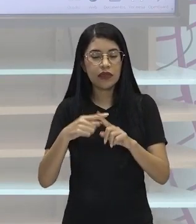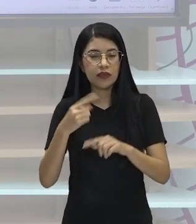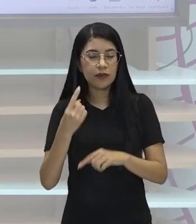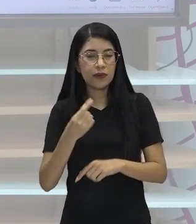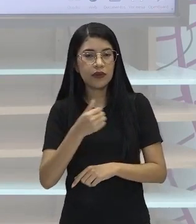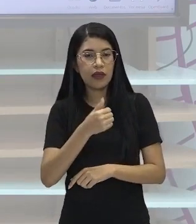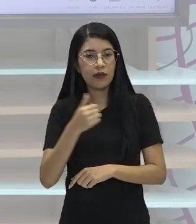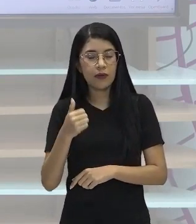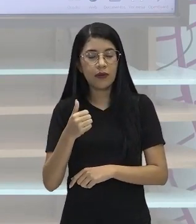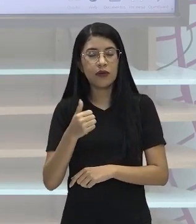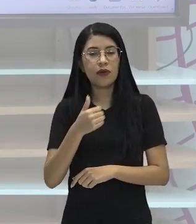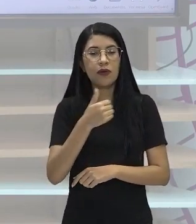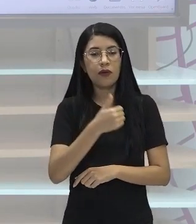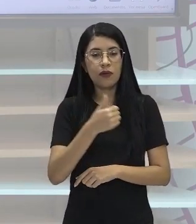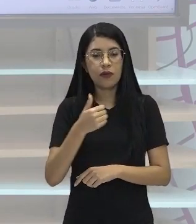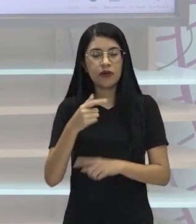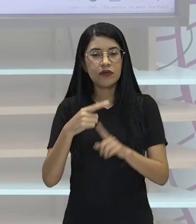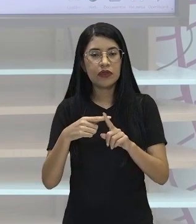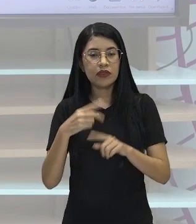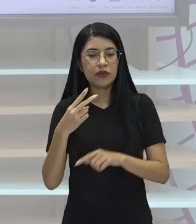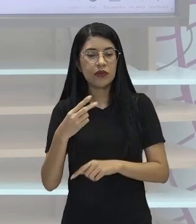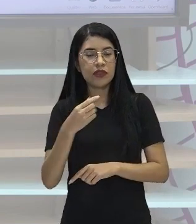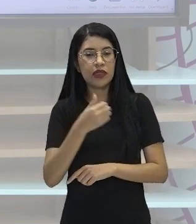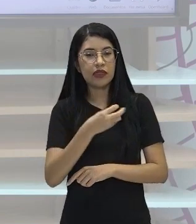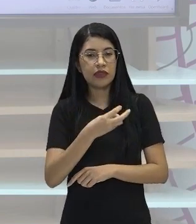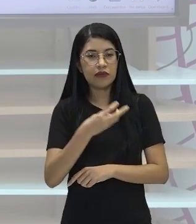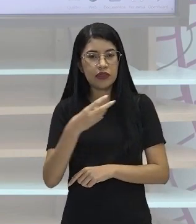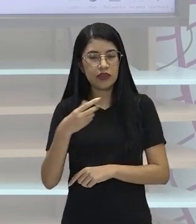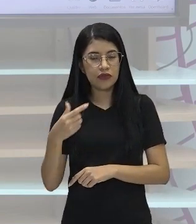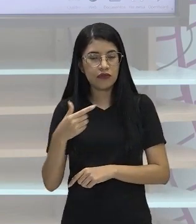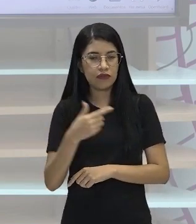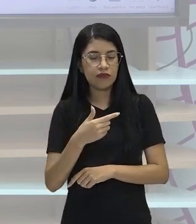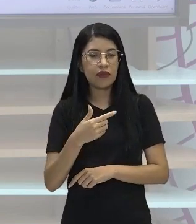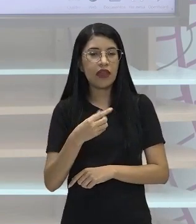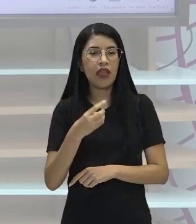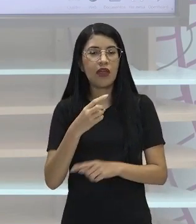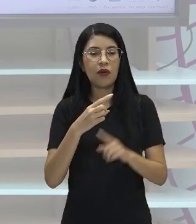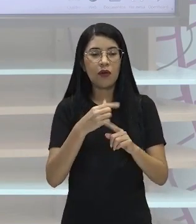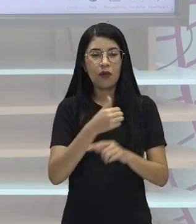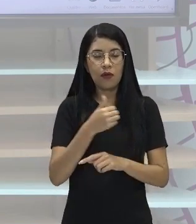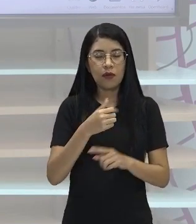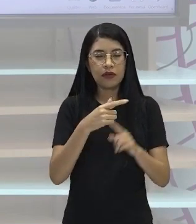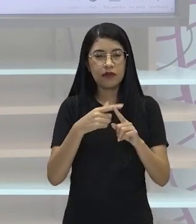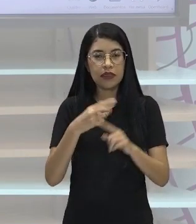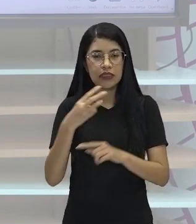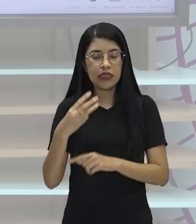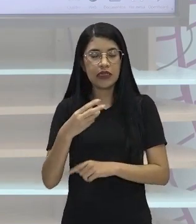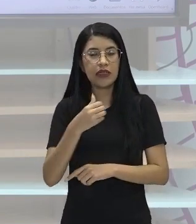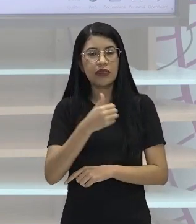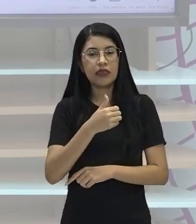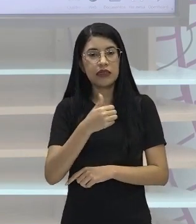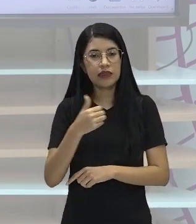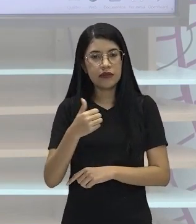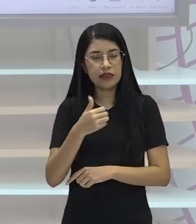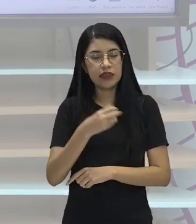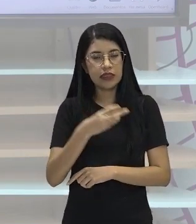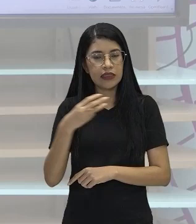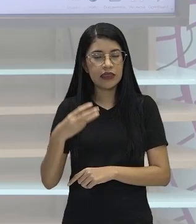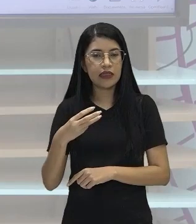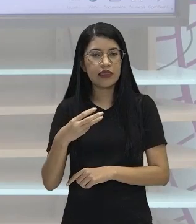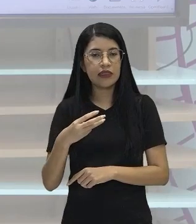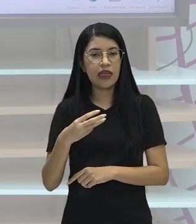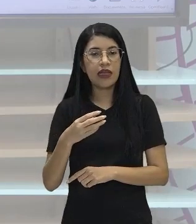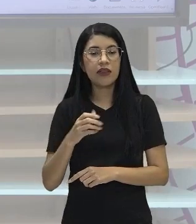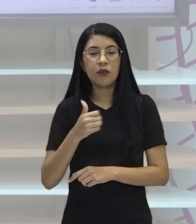dá 22, 11 vezes 3 dá 33, e assim vai. Quando chega em 11 vezes 10, dá